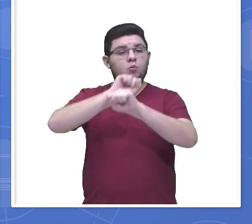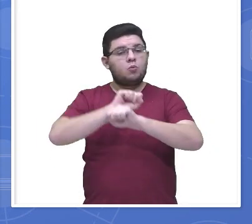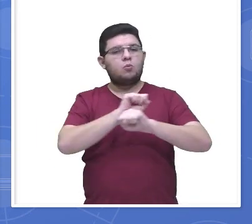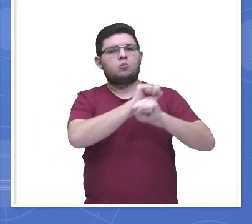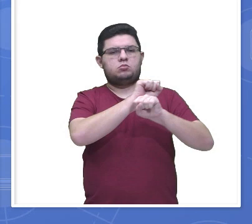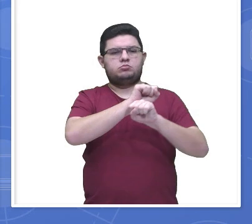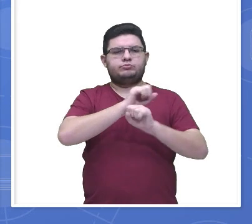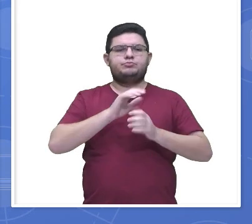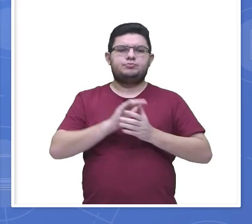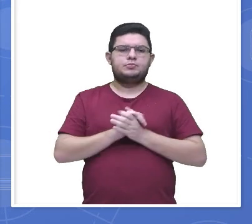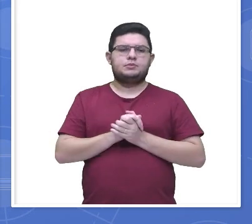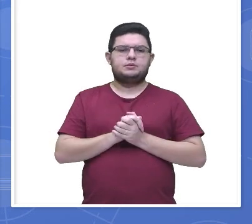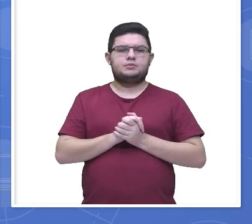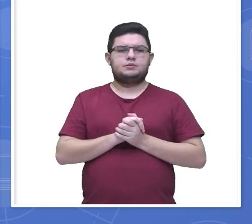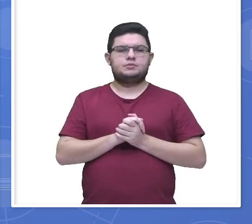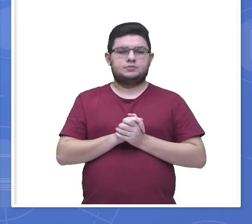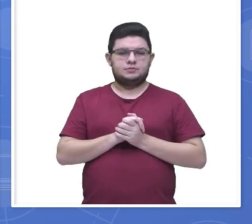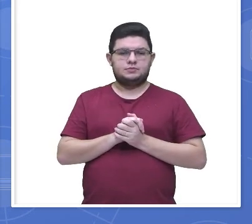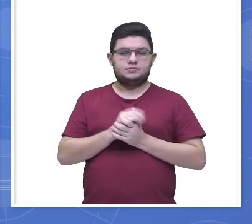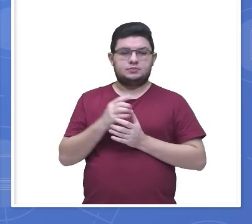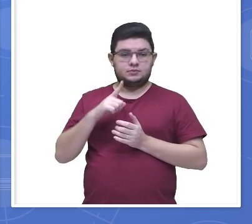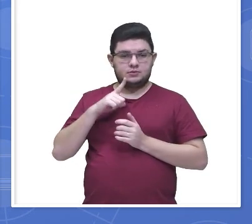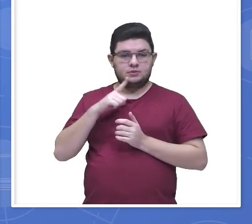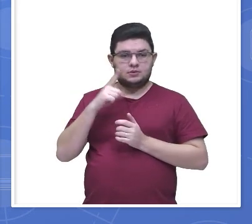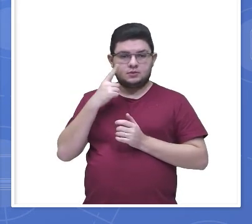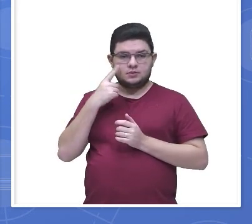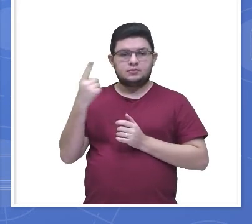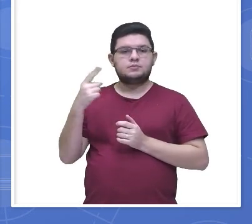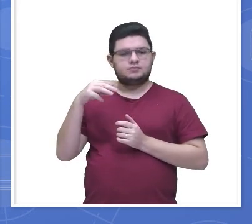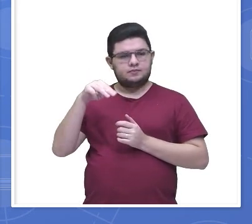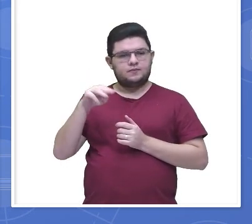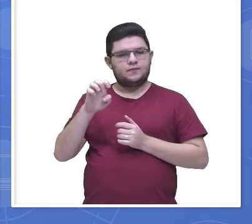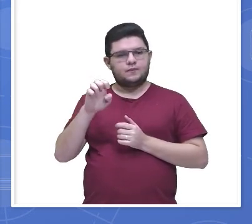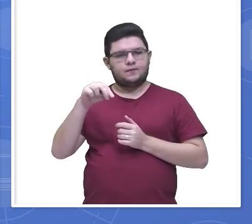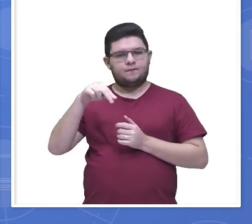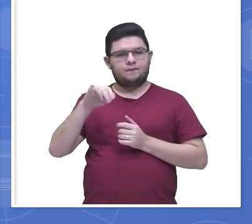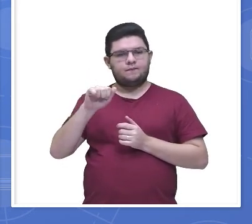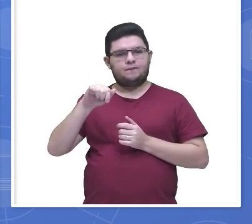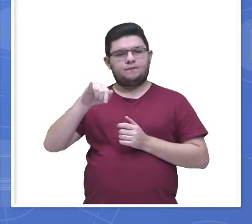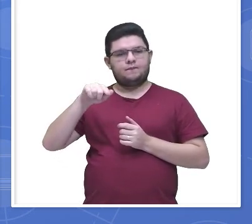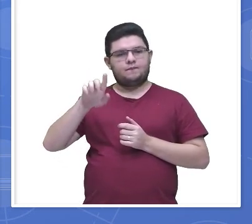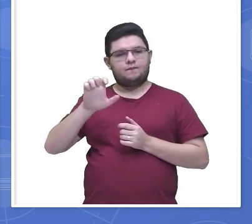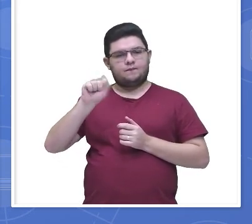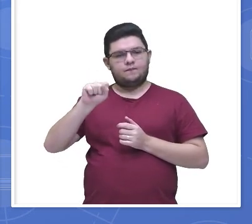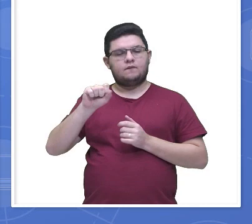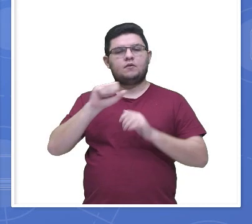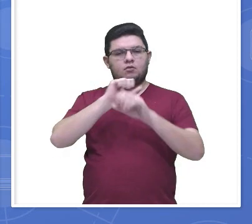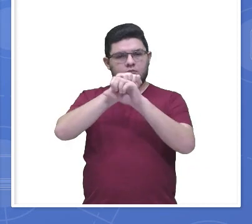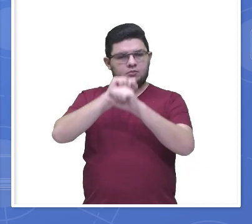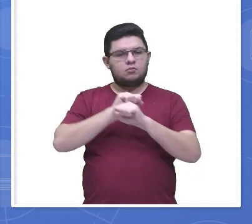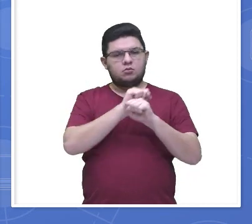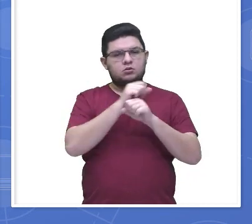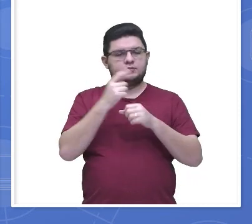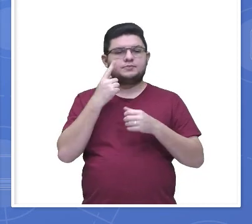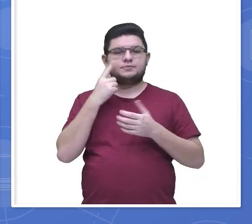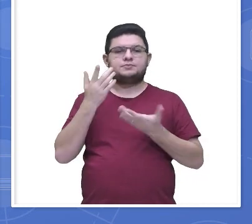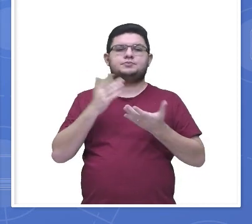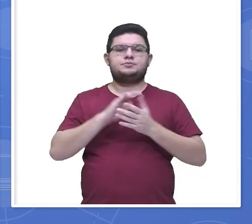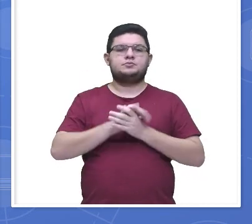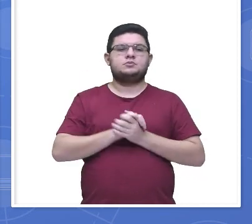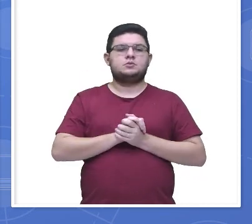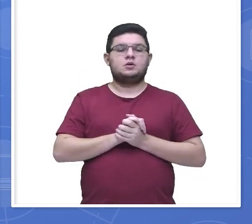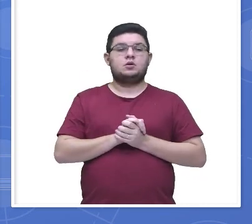nós vamos ter aí as meninges, né? Fazendo essa proteção. Na próxima imagem, a gente pode observar